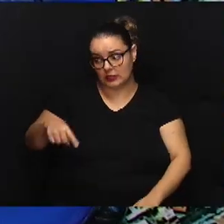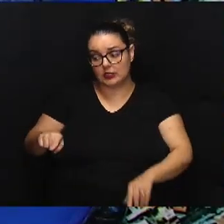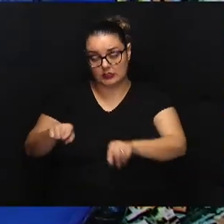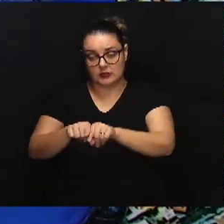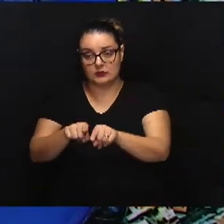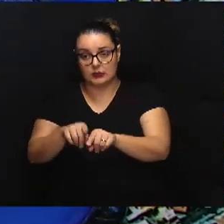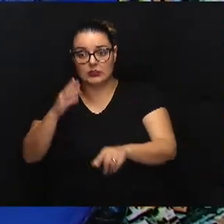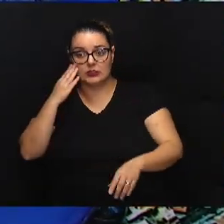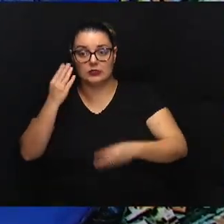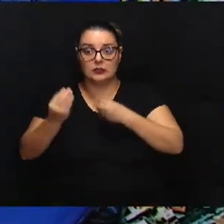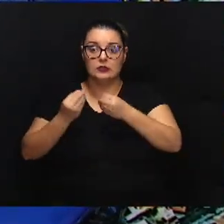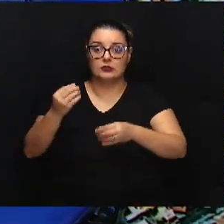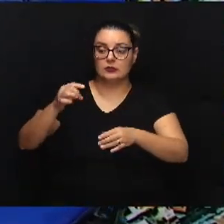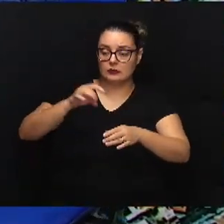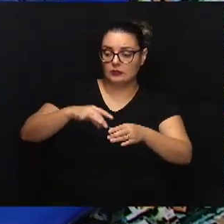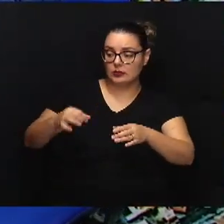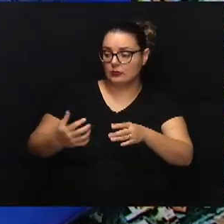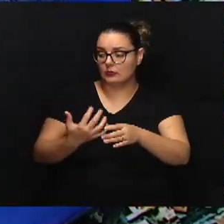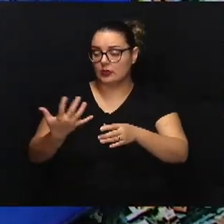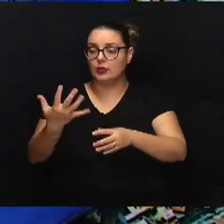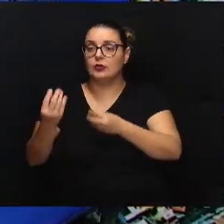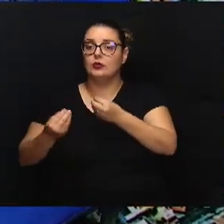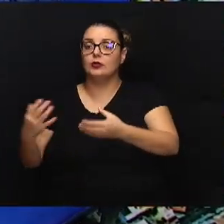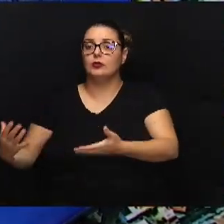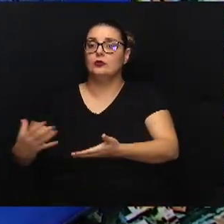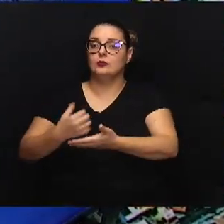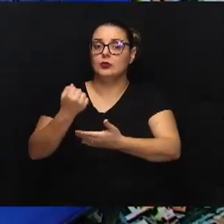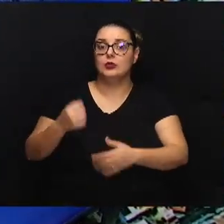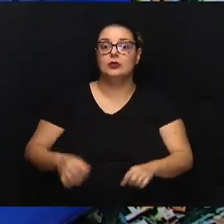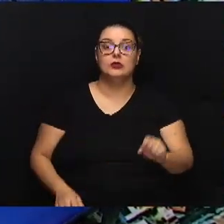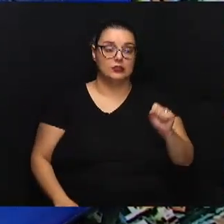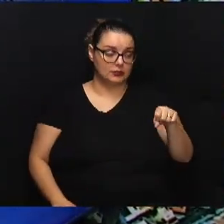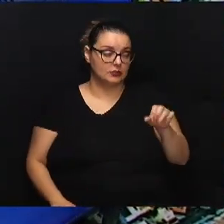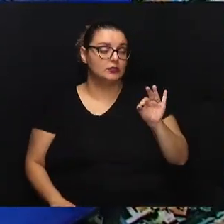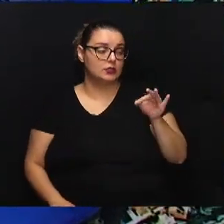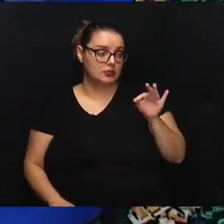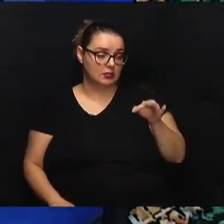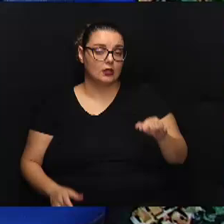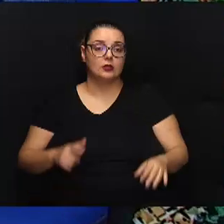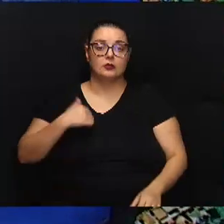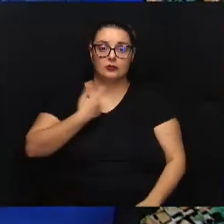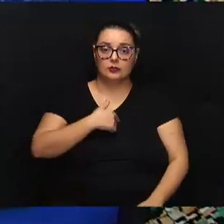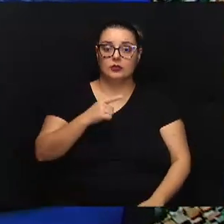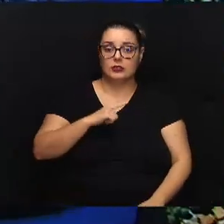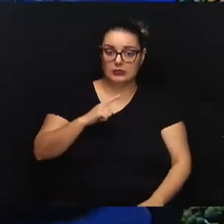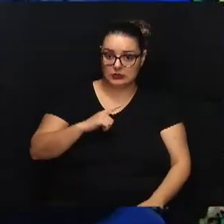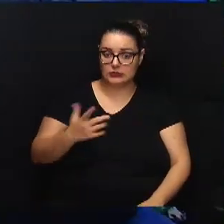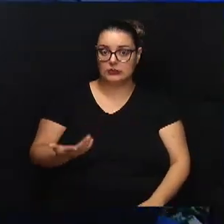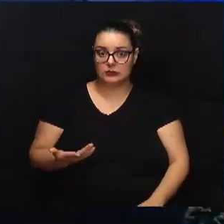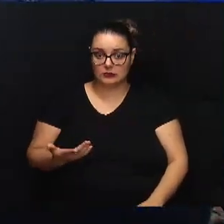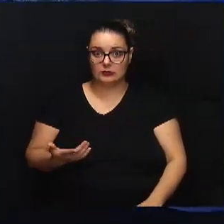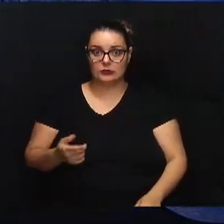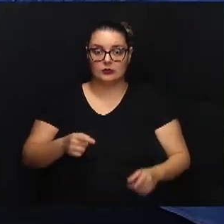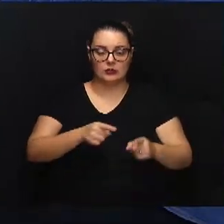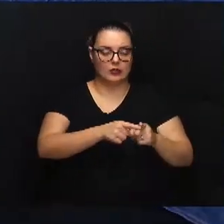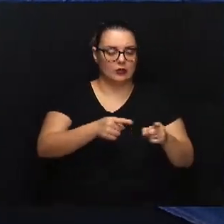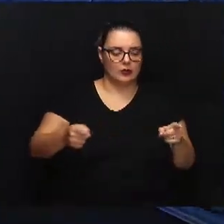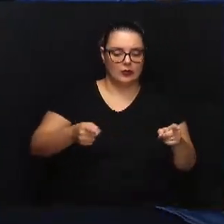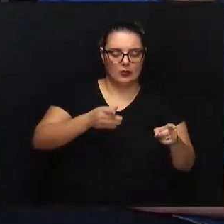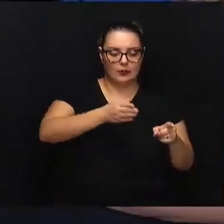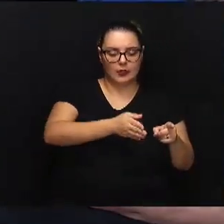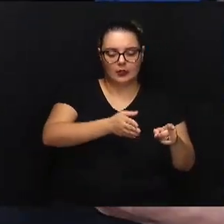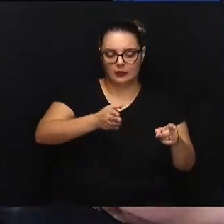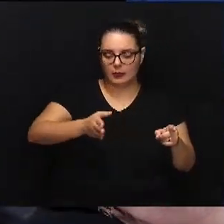entenderem como é que vai ser a plantação, como é que vai ser a colheita, né? Exatamente, a gente tem isso tanto a curto, médio e longo prazo,